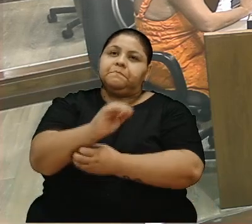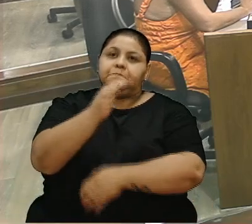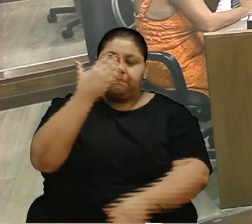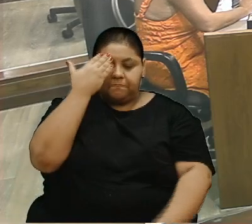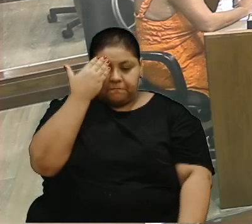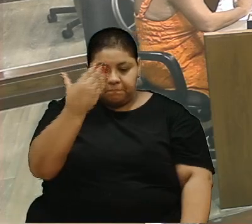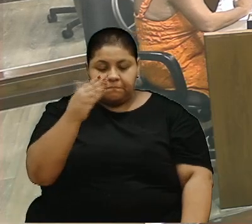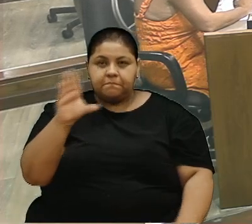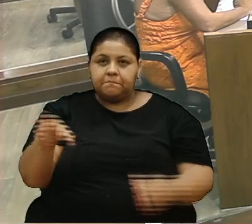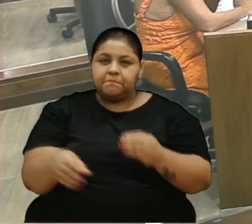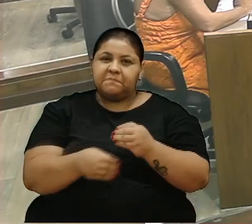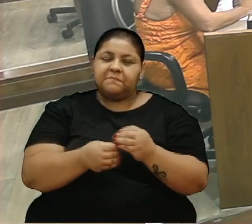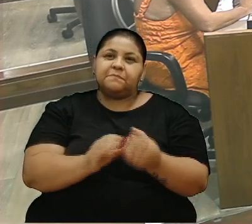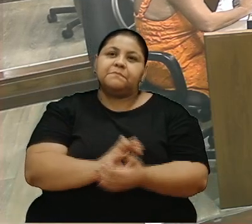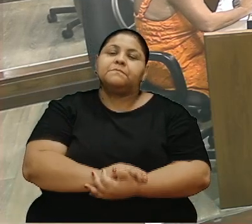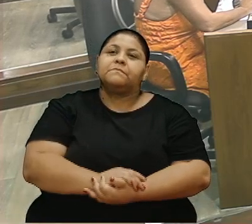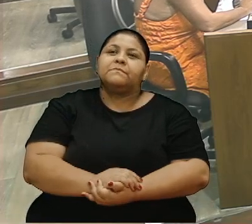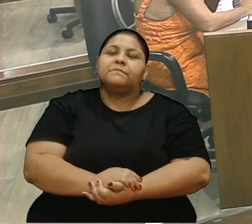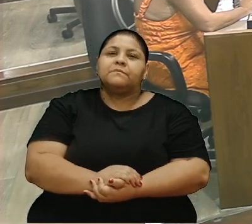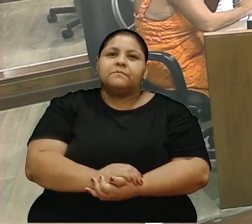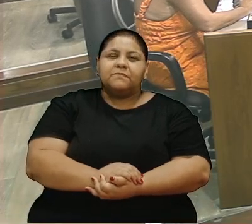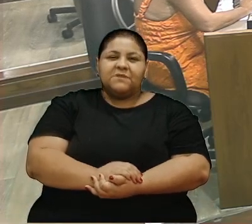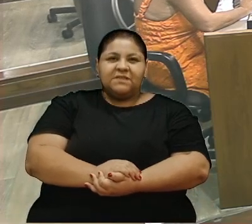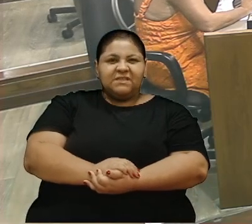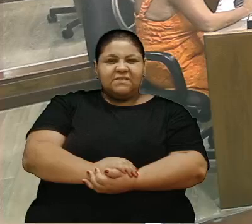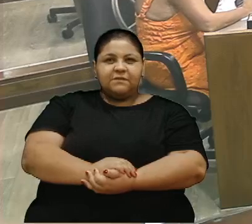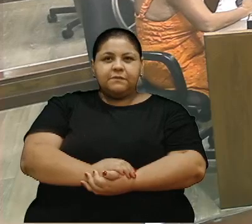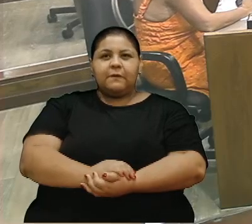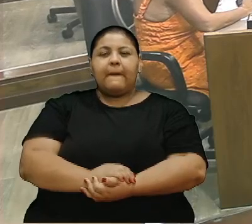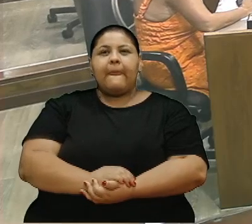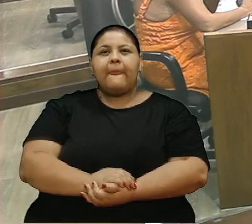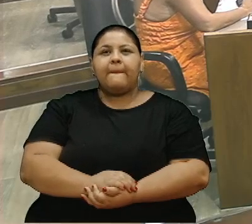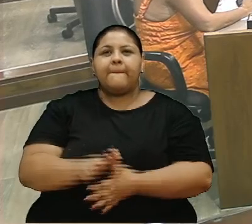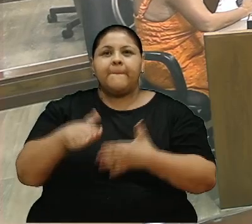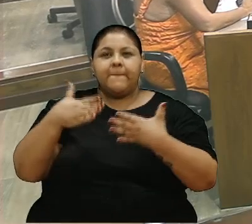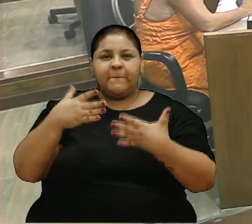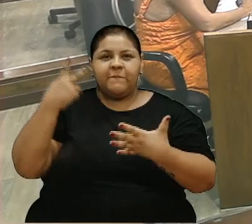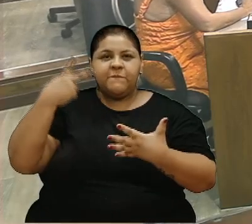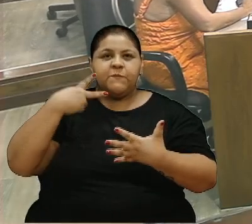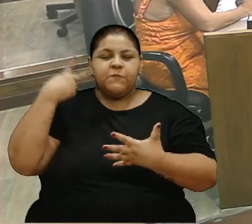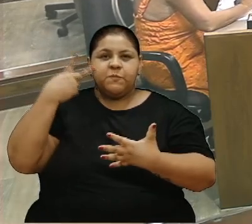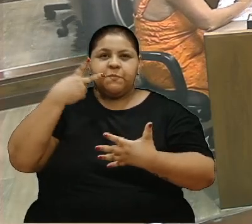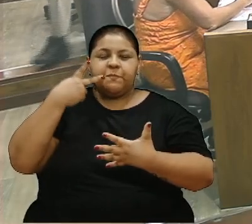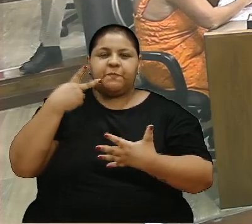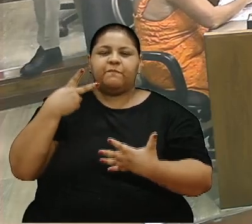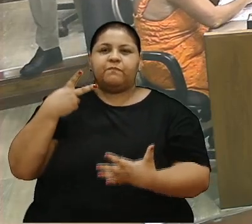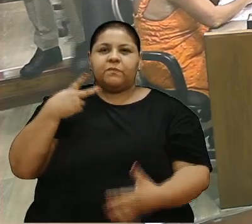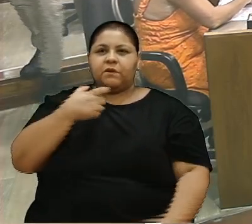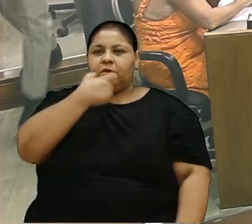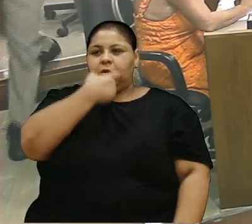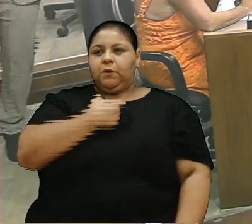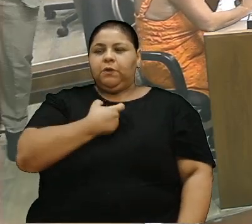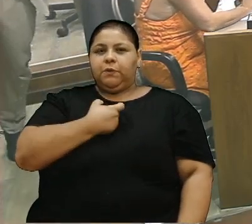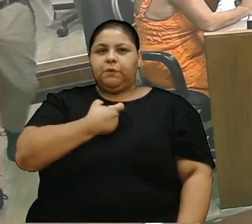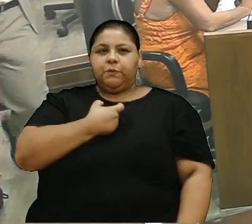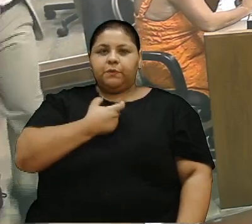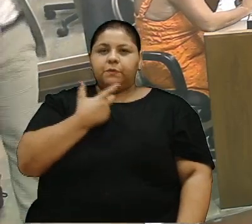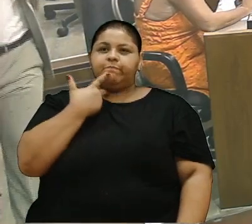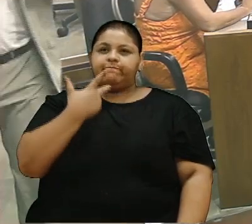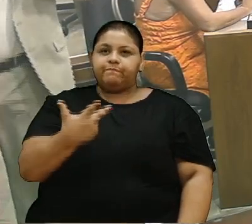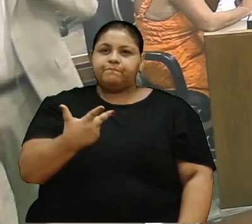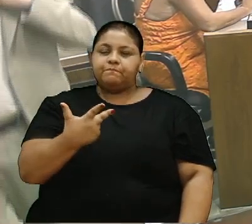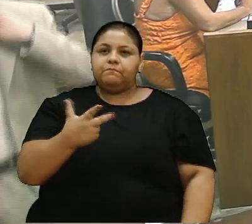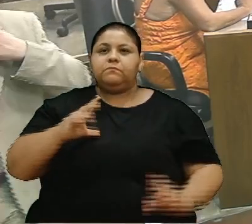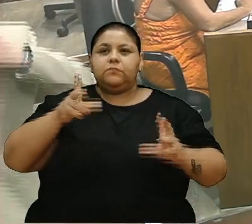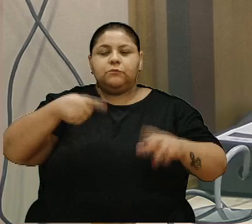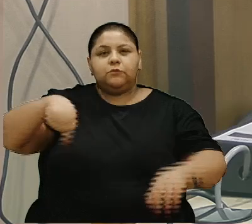pela parte, vereadora. Quando o vereador tenente Cristiano Becker fala aqui que